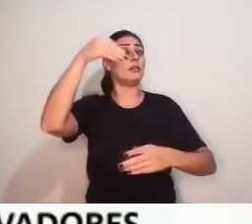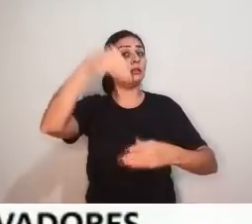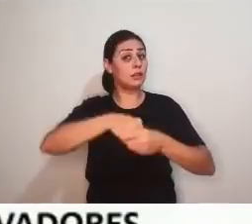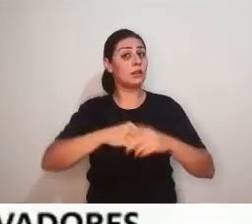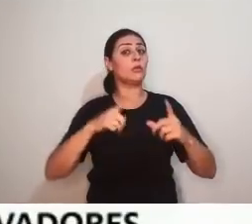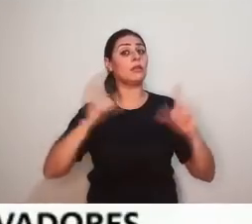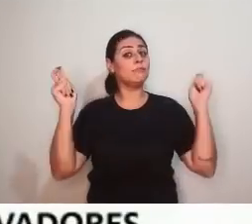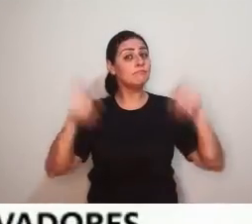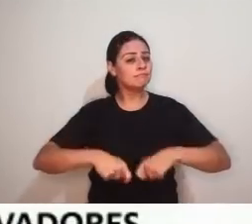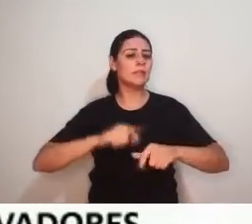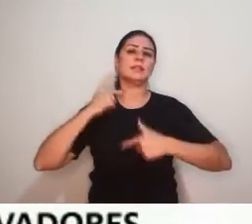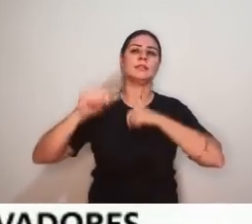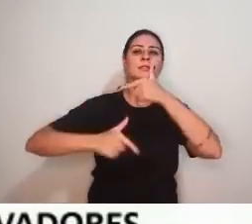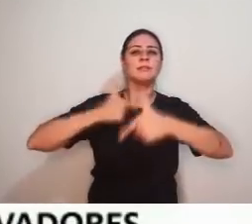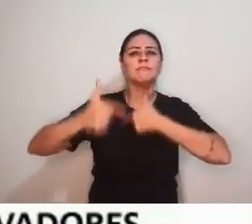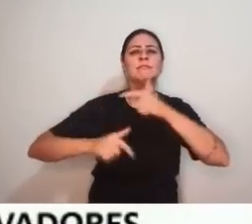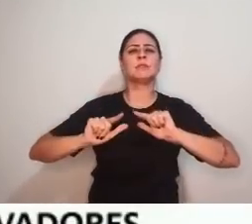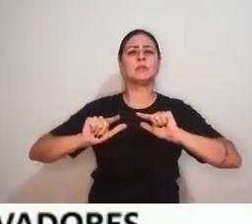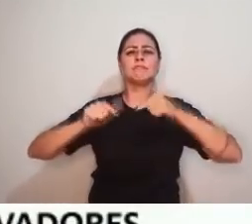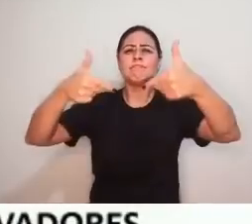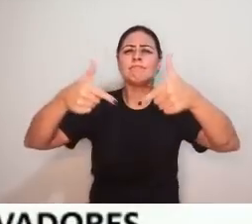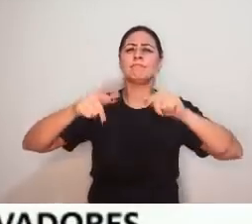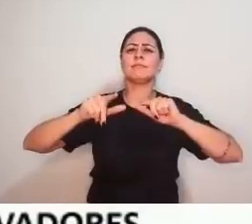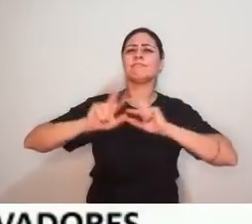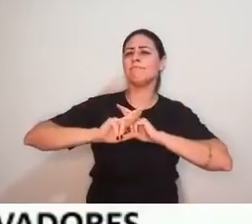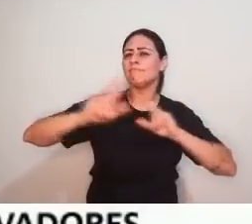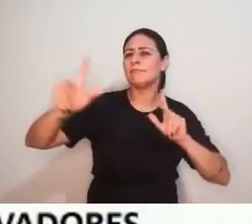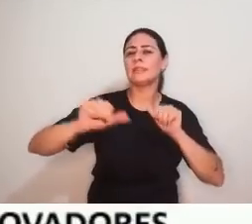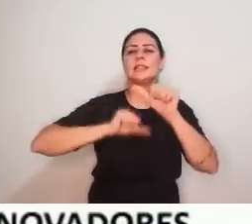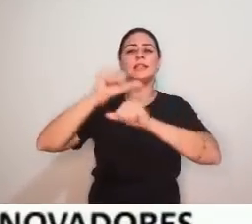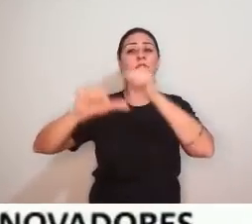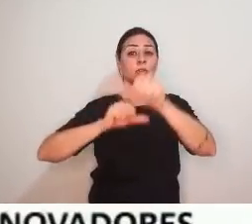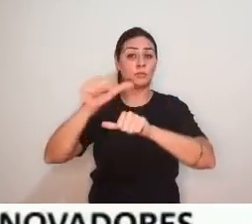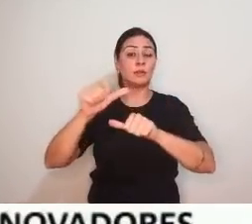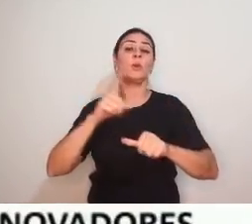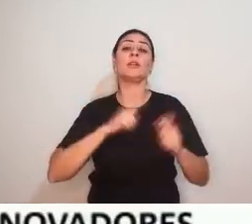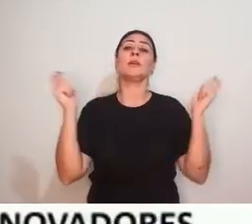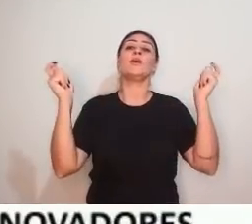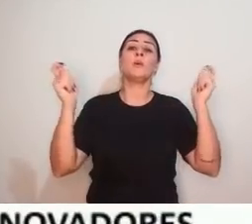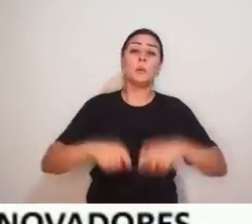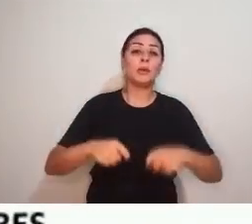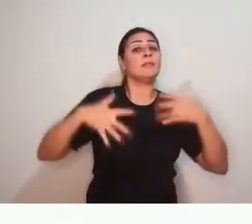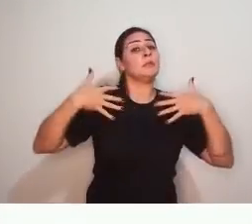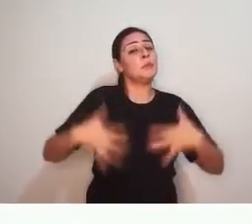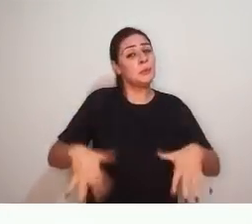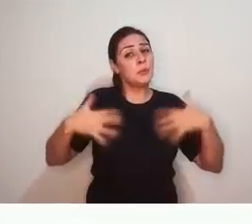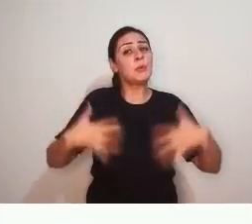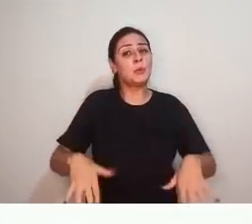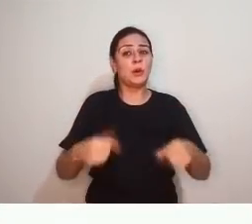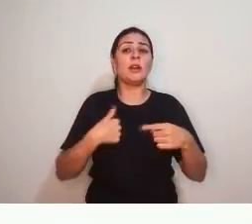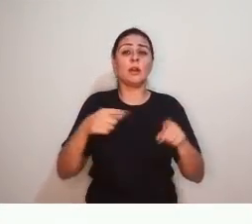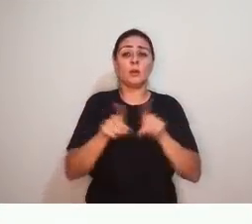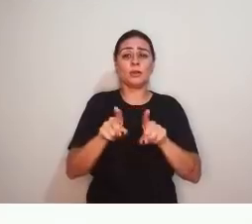um agente social com potencial de transformação. ênfase no valor de competências amplas, ou